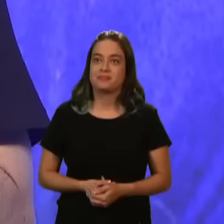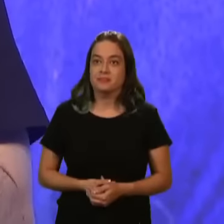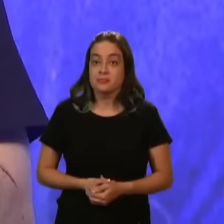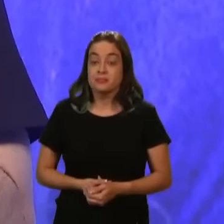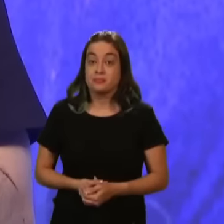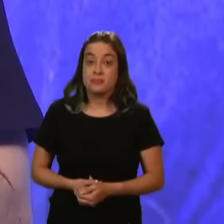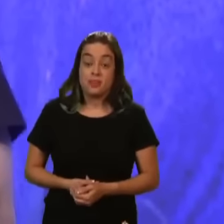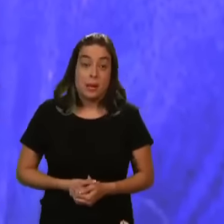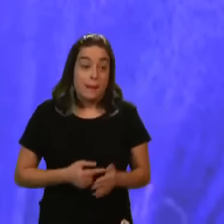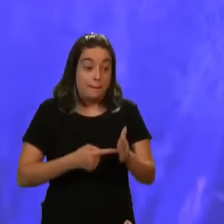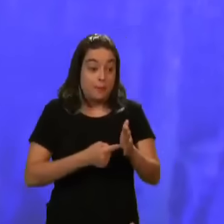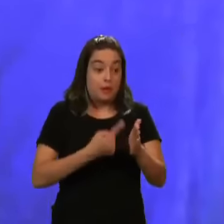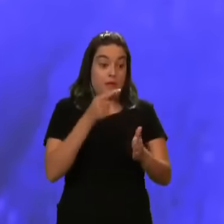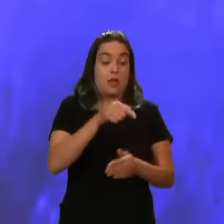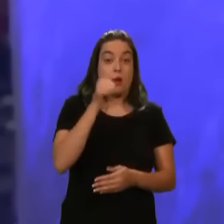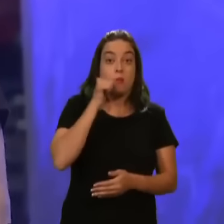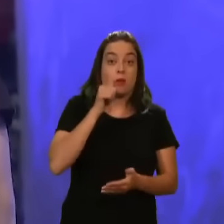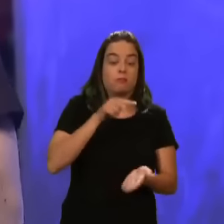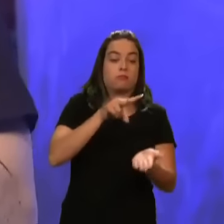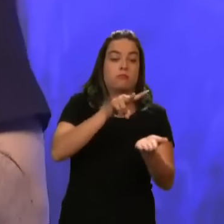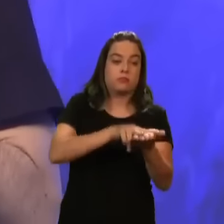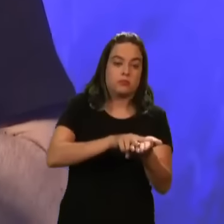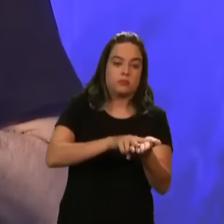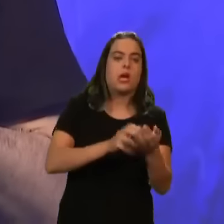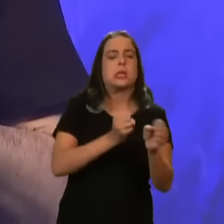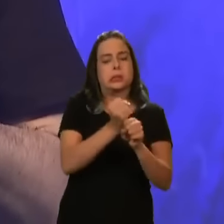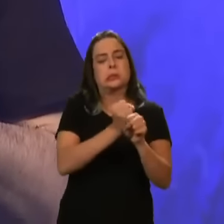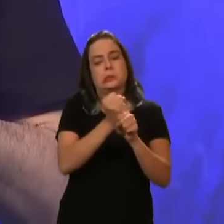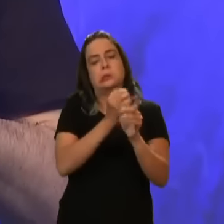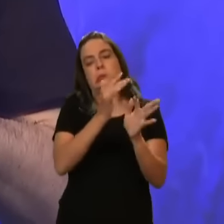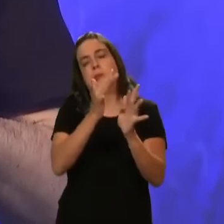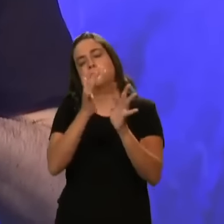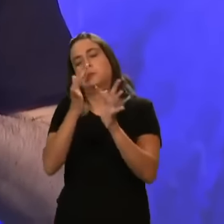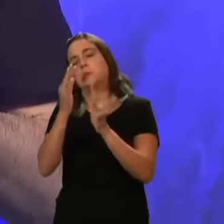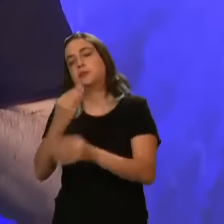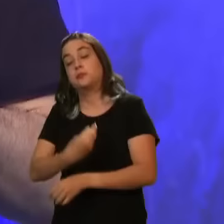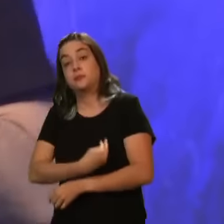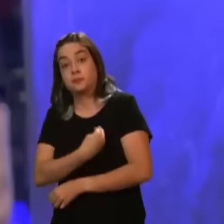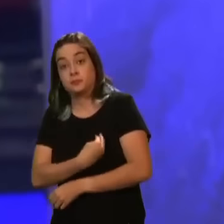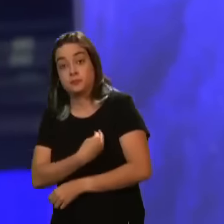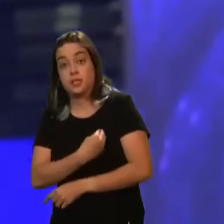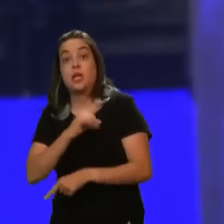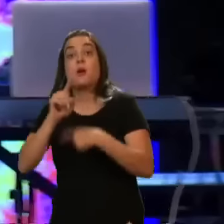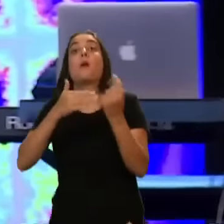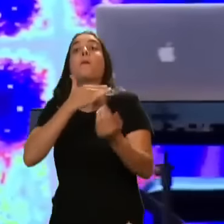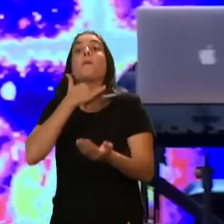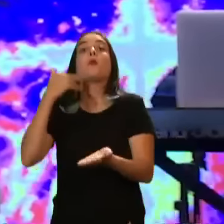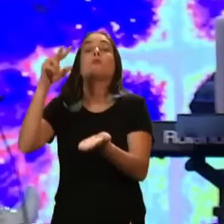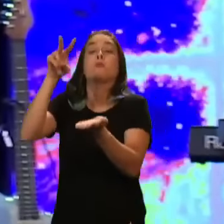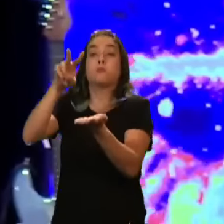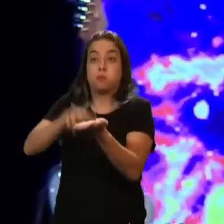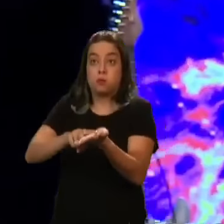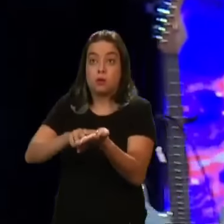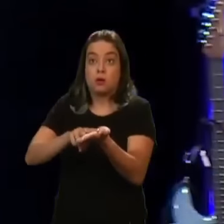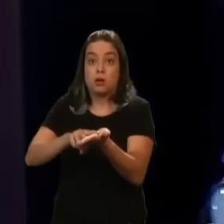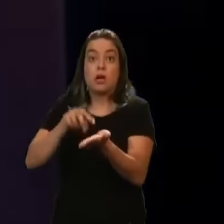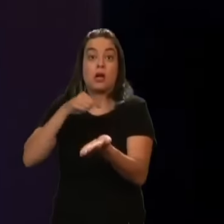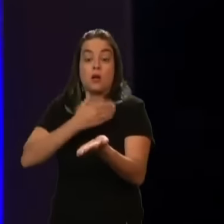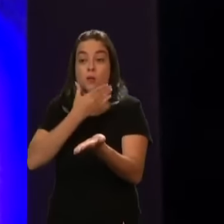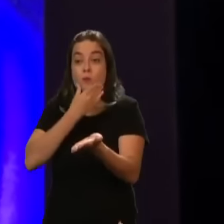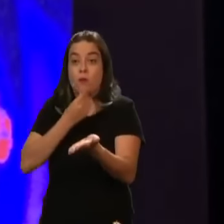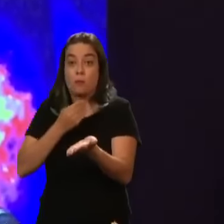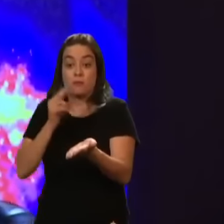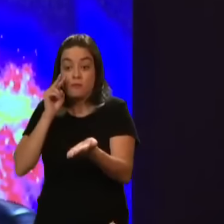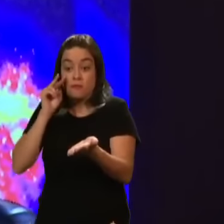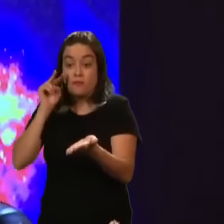Da primeira vez que ele ressuscitou, ela viveu mais não sei quantos anos. Na segunda vez ela morreu, ele encontrou ela